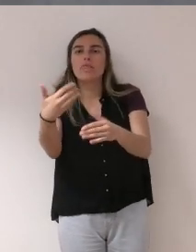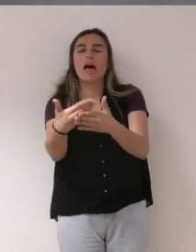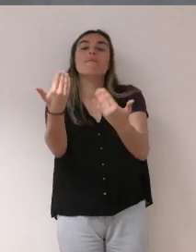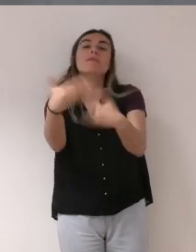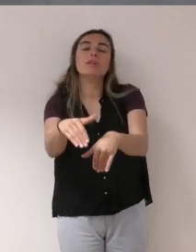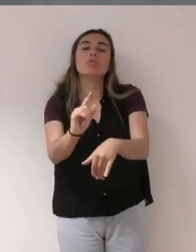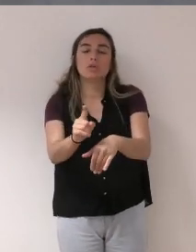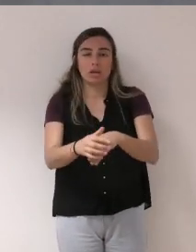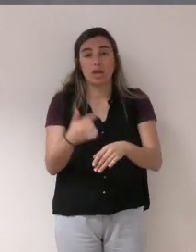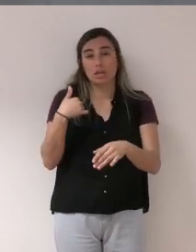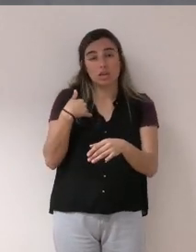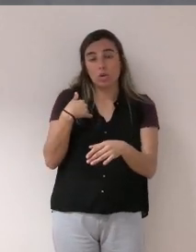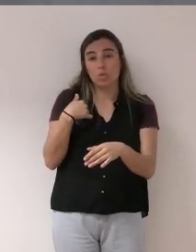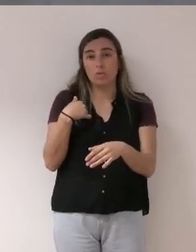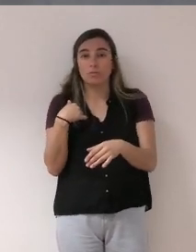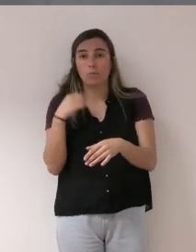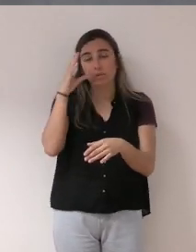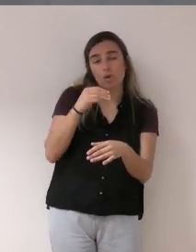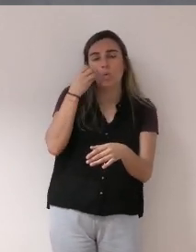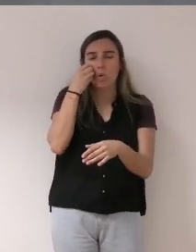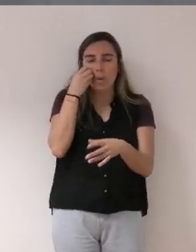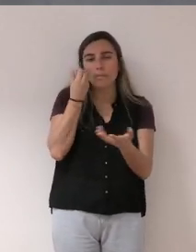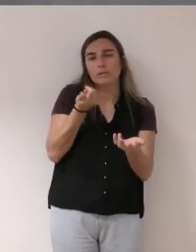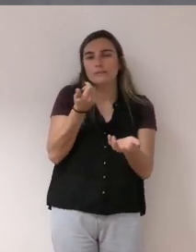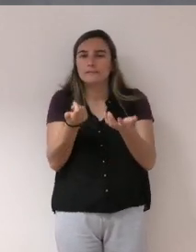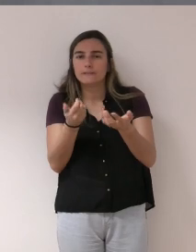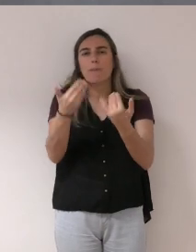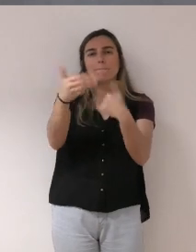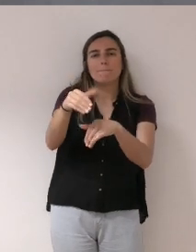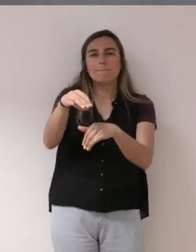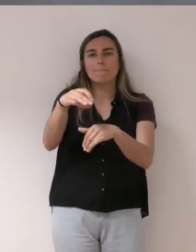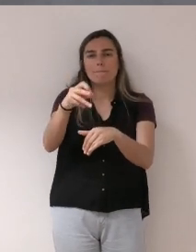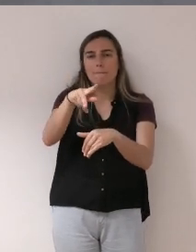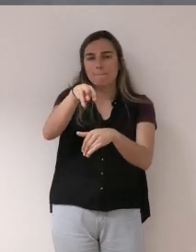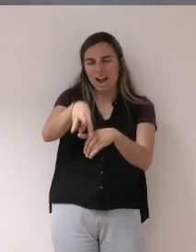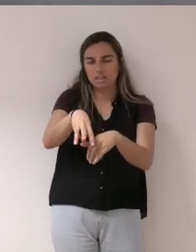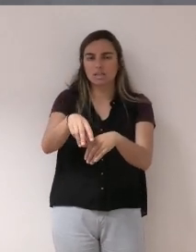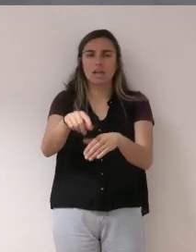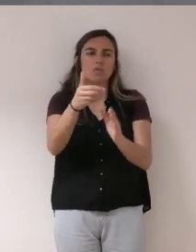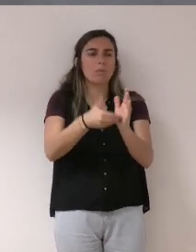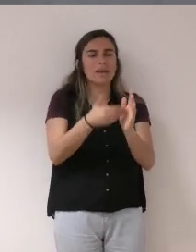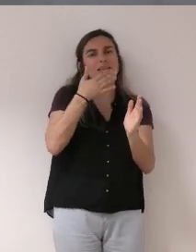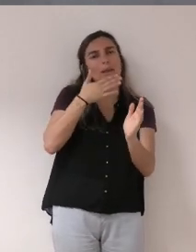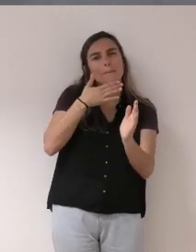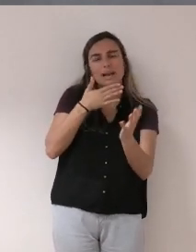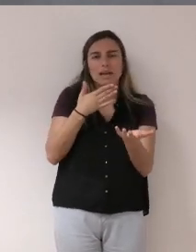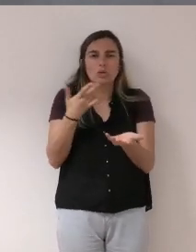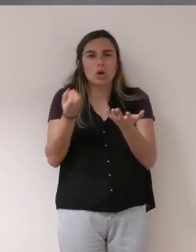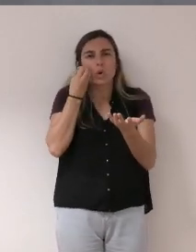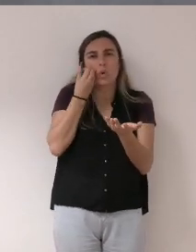E eu não consegui ver como é que a gente consegue chegar ao conceito de margem com o conceito de documento em branco que